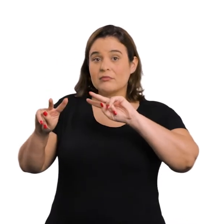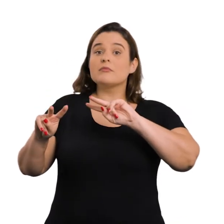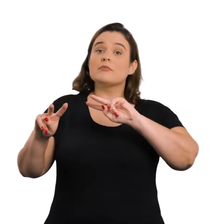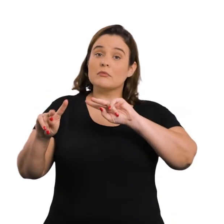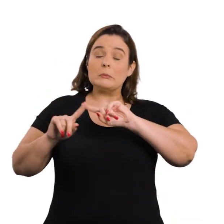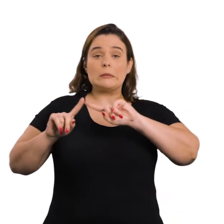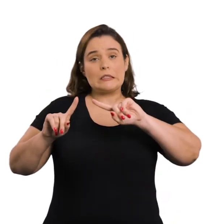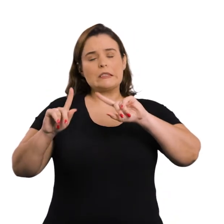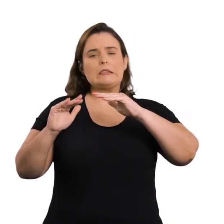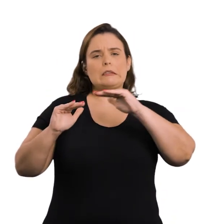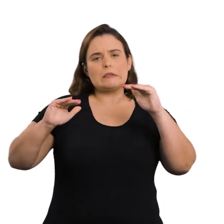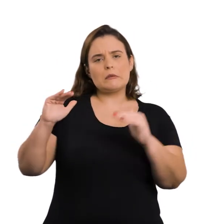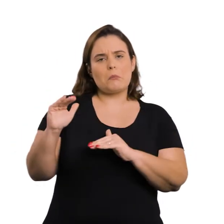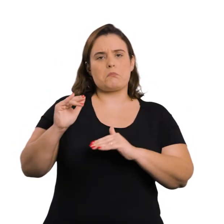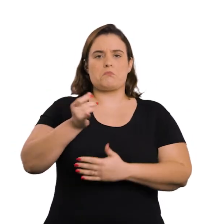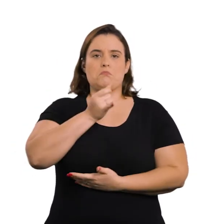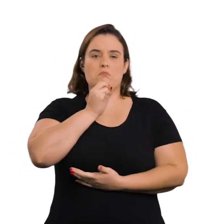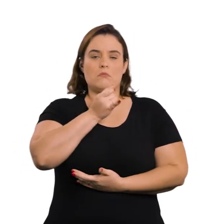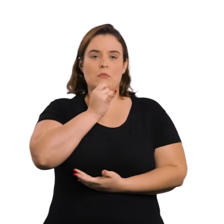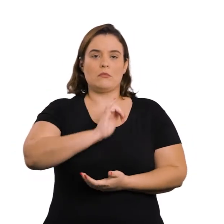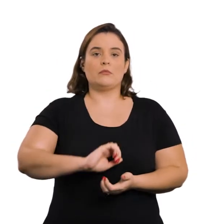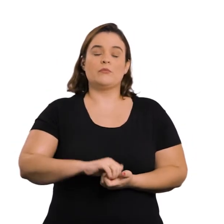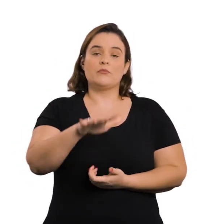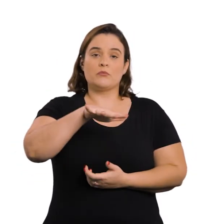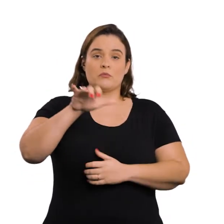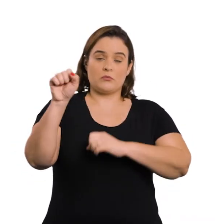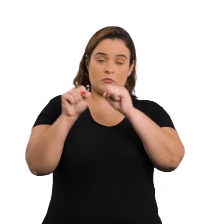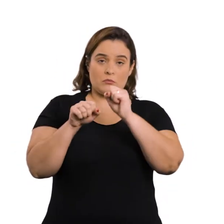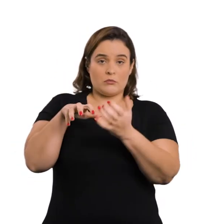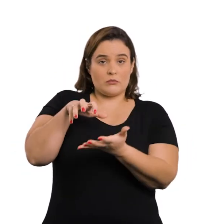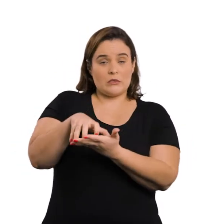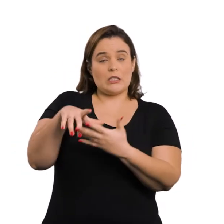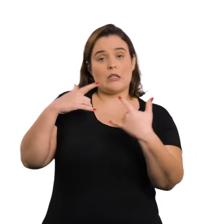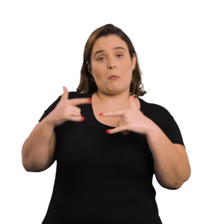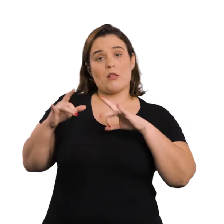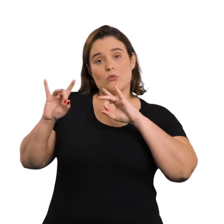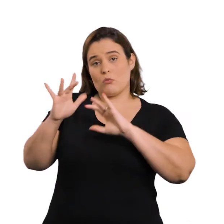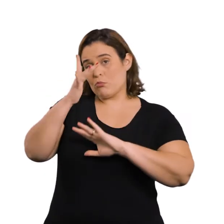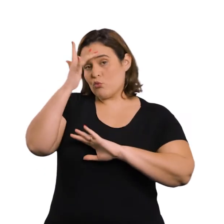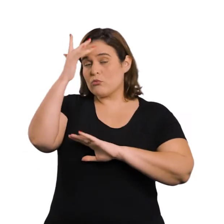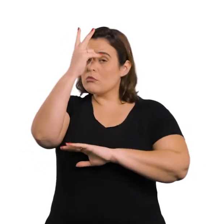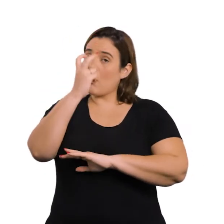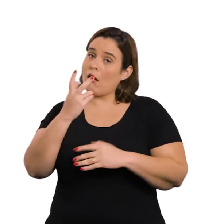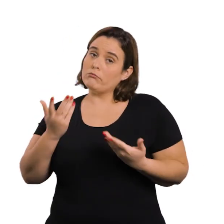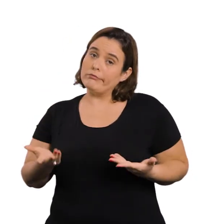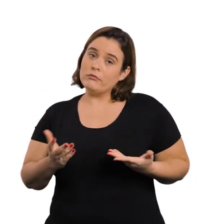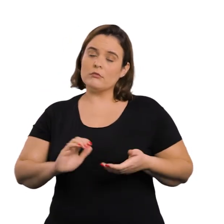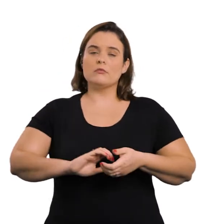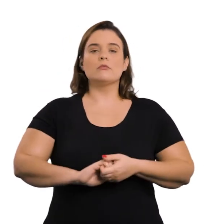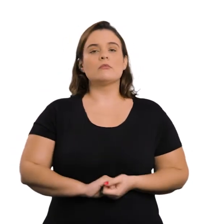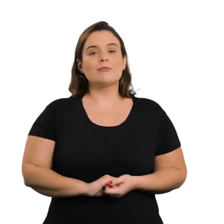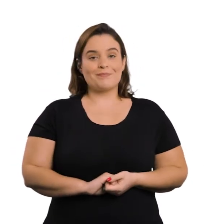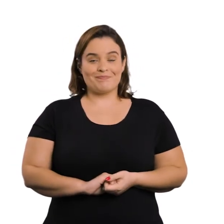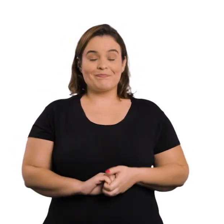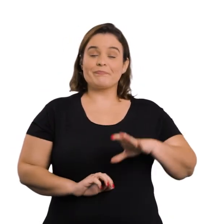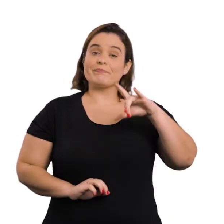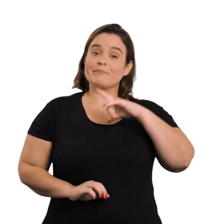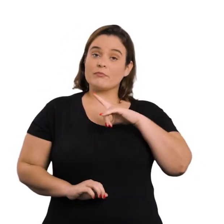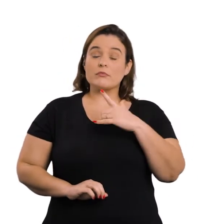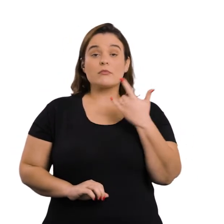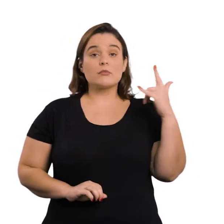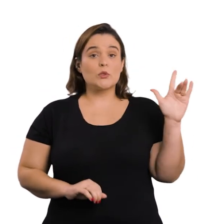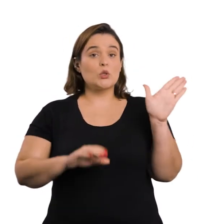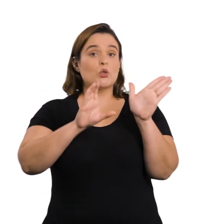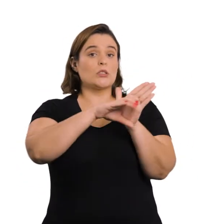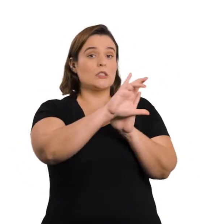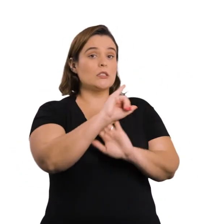deficiência visual, mas segregado, como, por exemplo, um setor de uma empresa onde trabalham somente pessoas cegas. Nesse